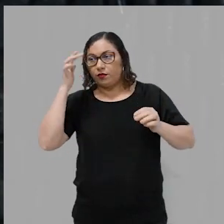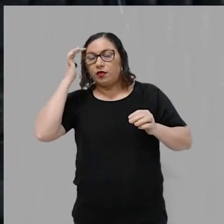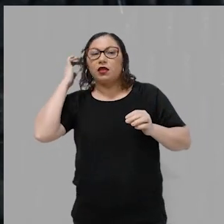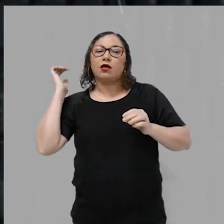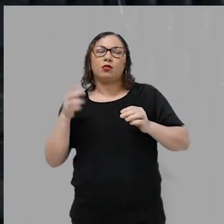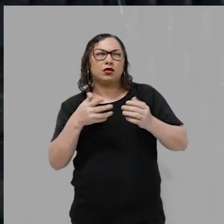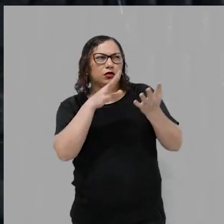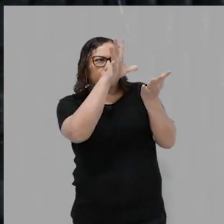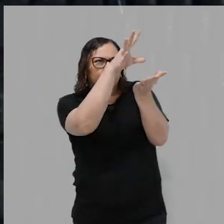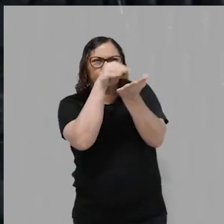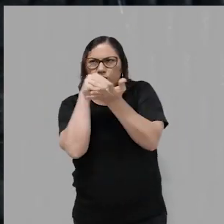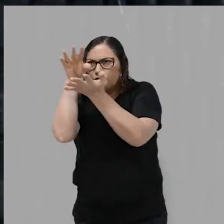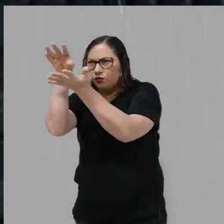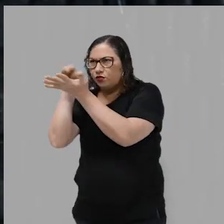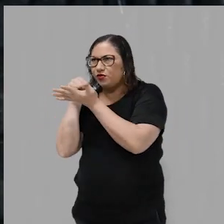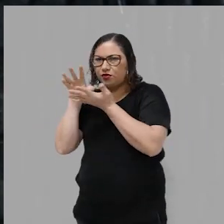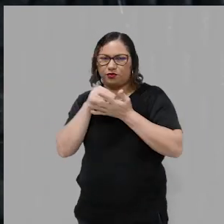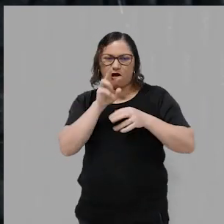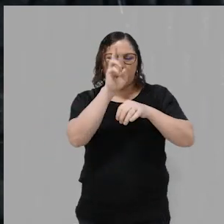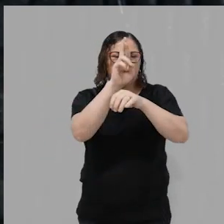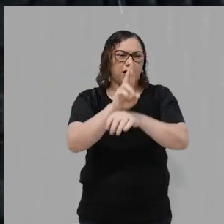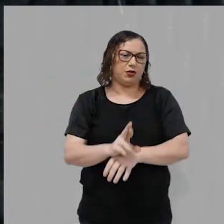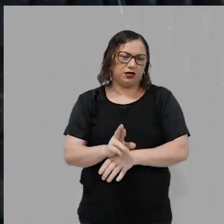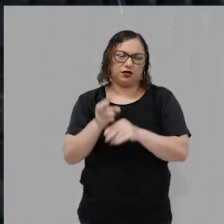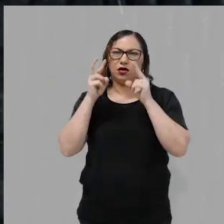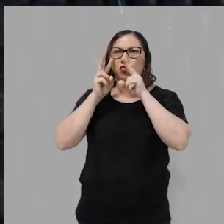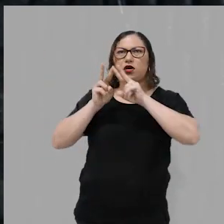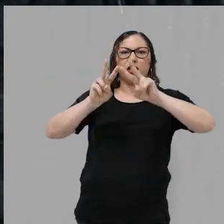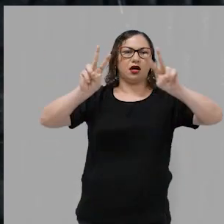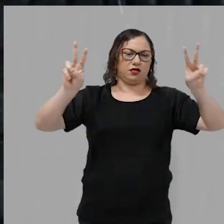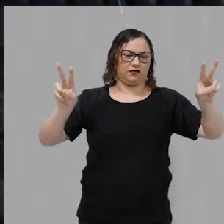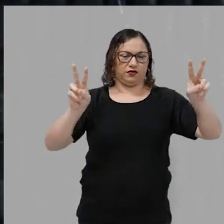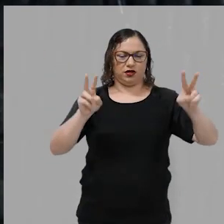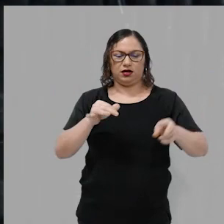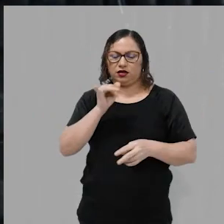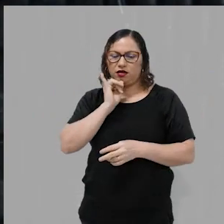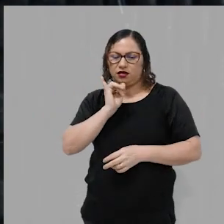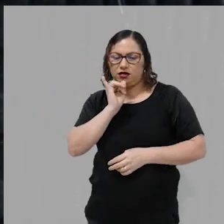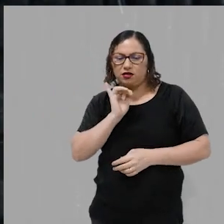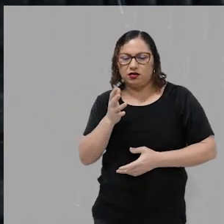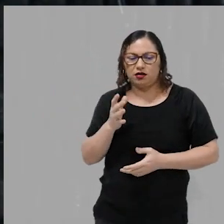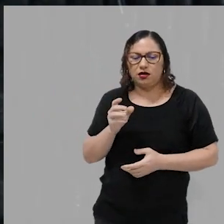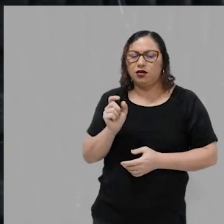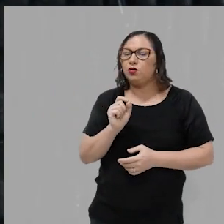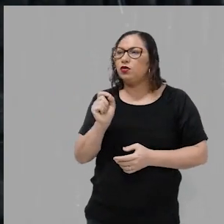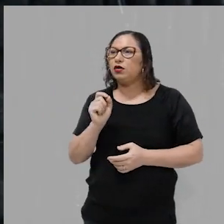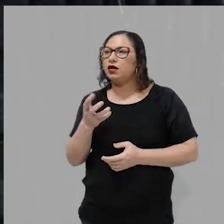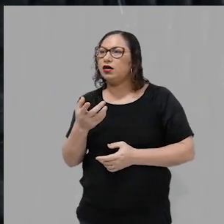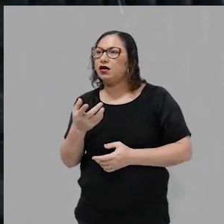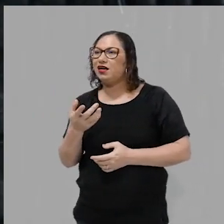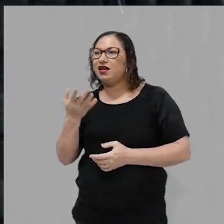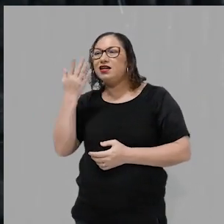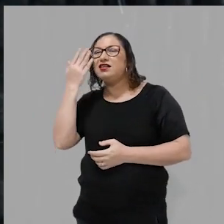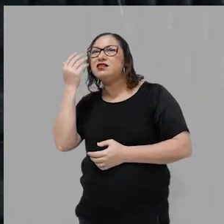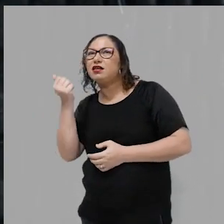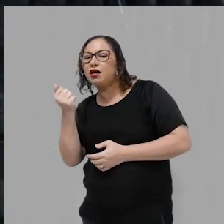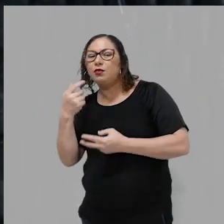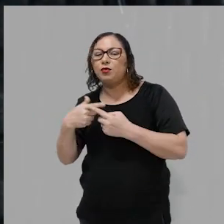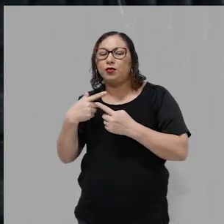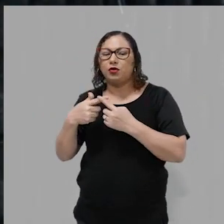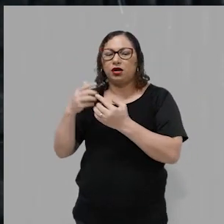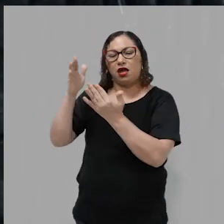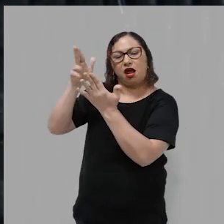aquarelas que o Debré fazia, né, sobre que tipo de castigos eram adotados, é porque ele pintava. Lógico que isso